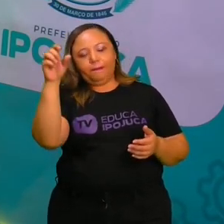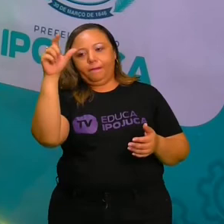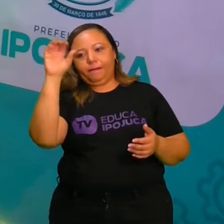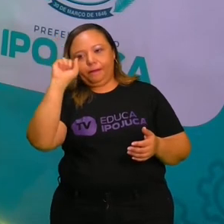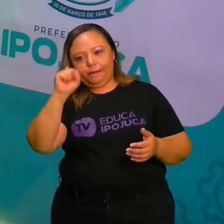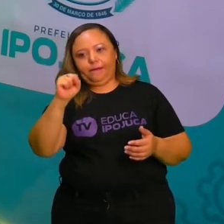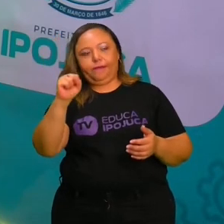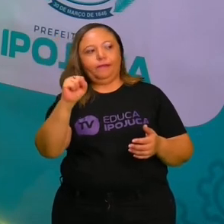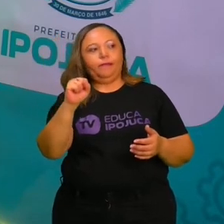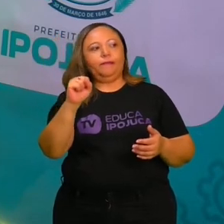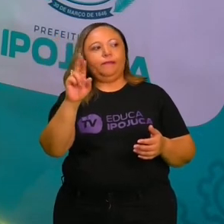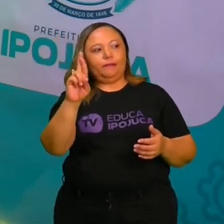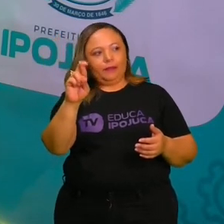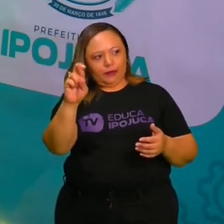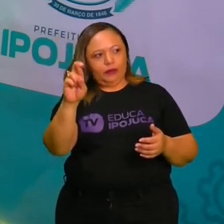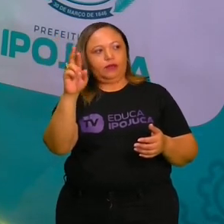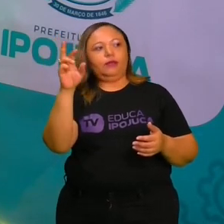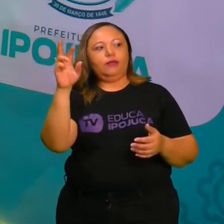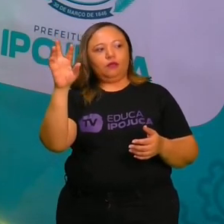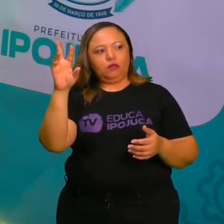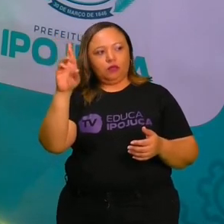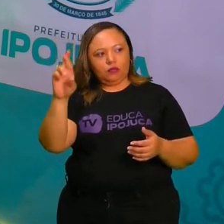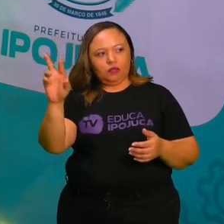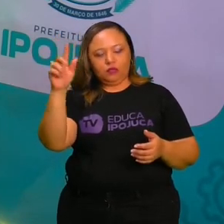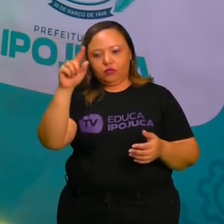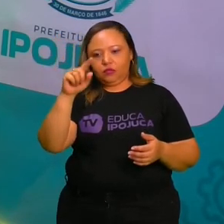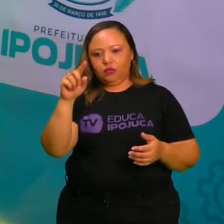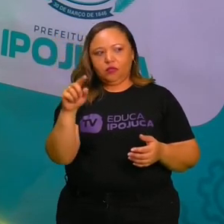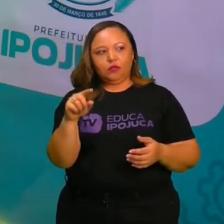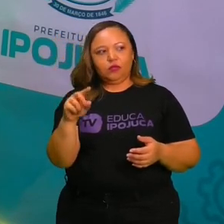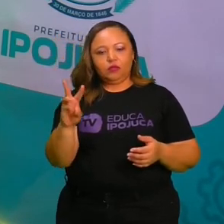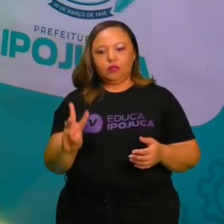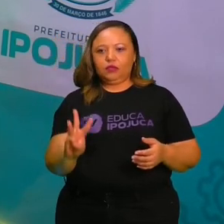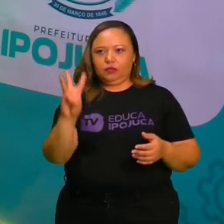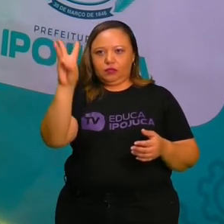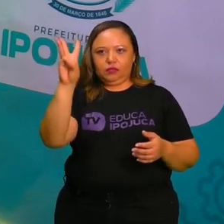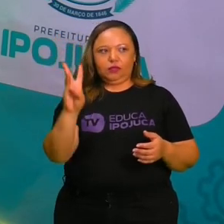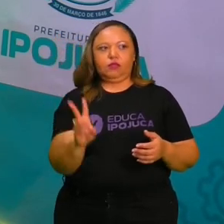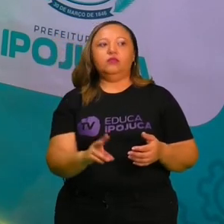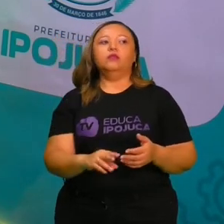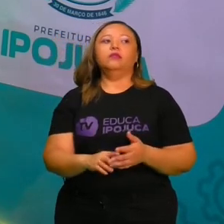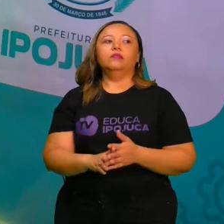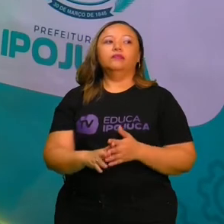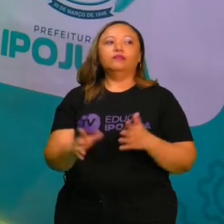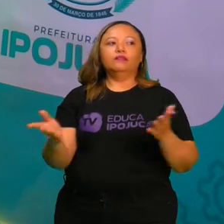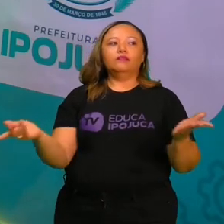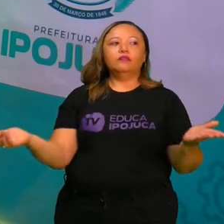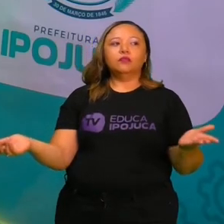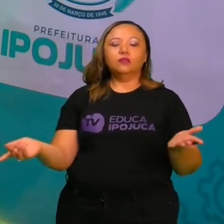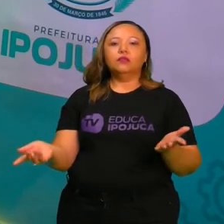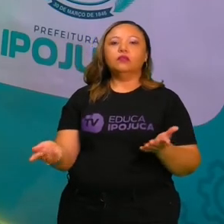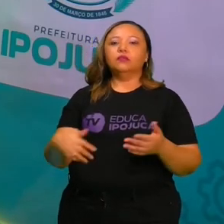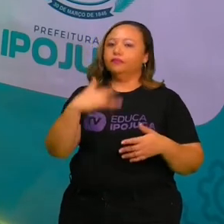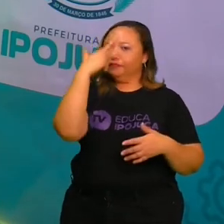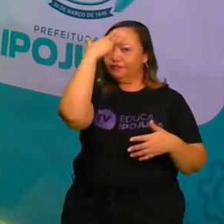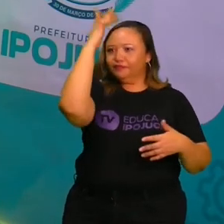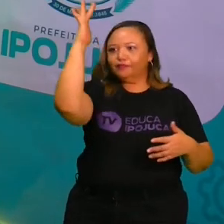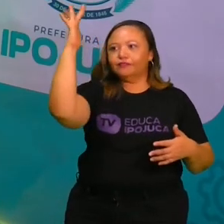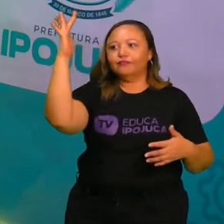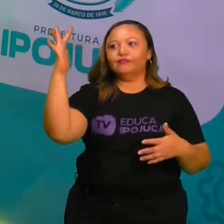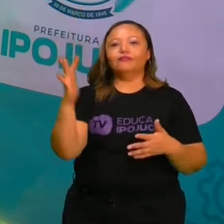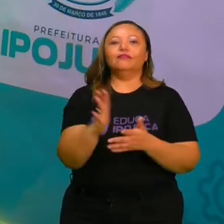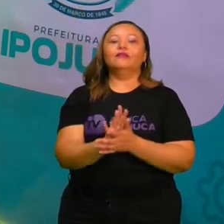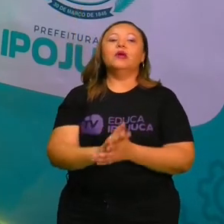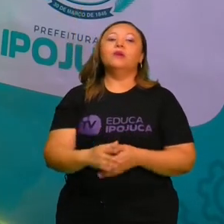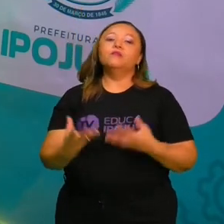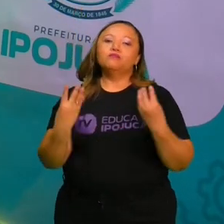Q, R, S, T, U, V, W, X, Y, Z. Não é fácil, né?